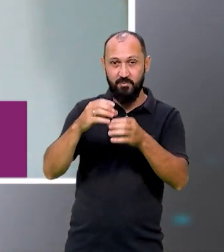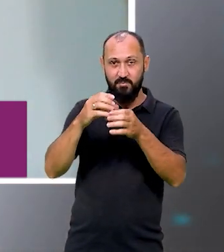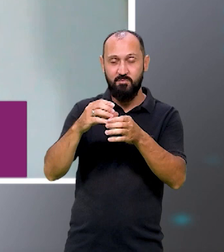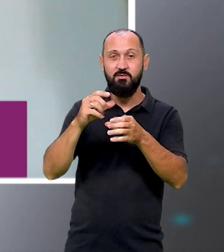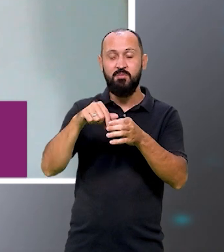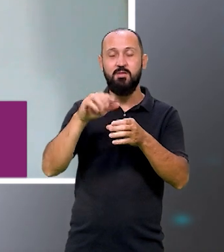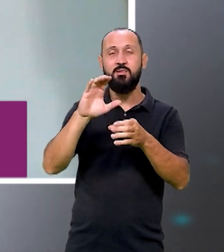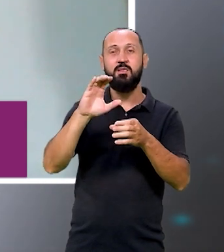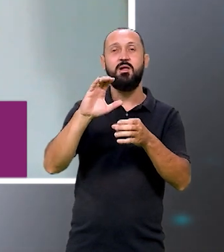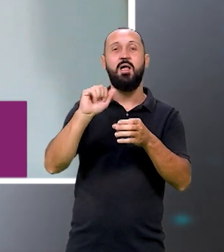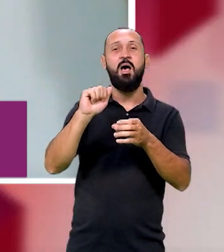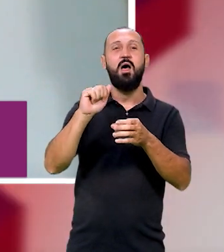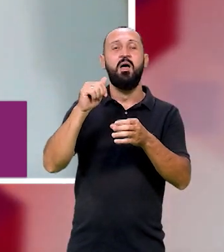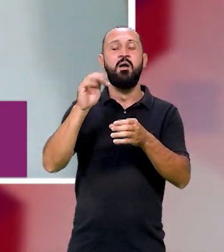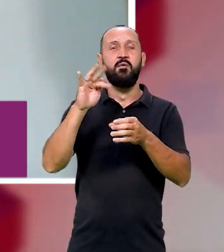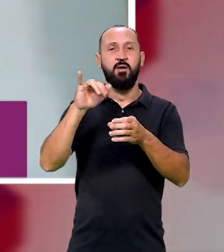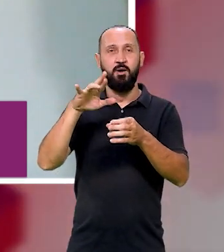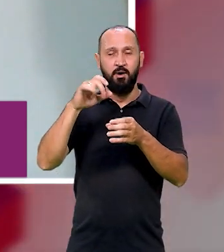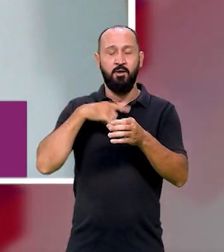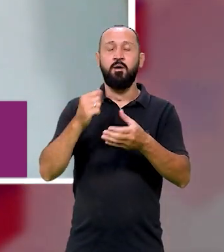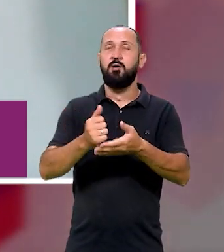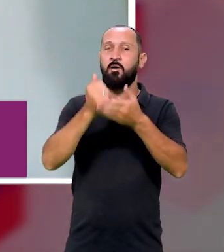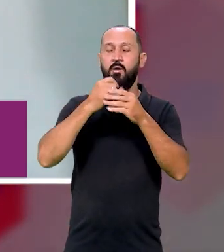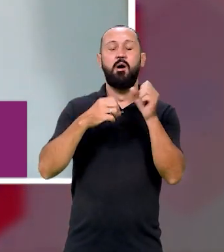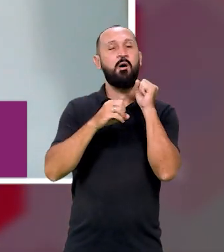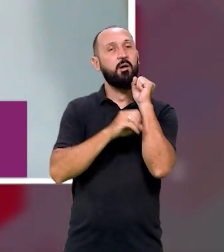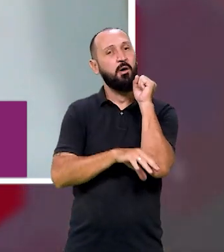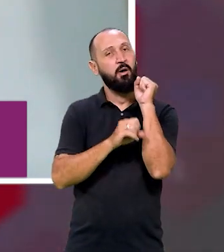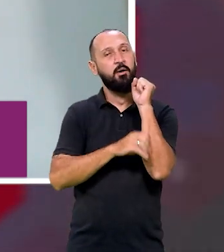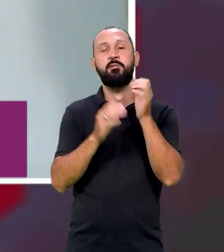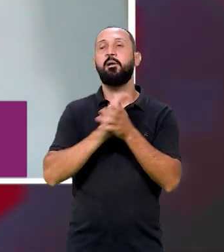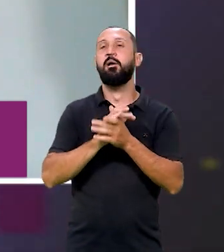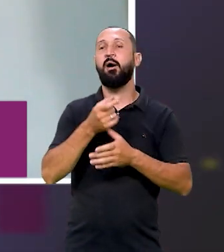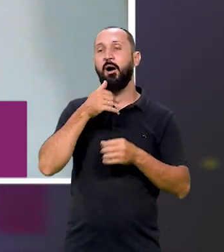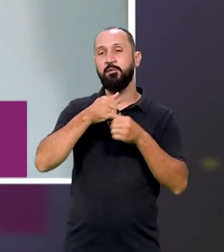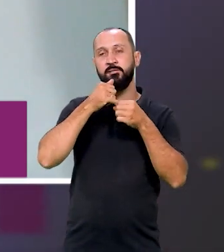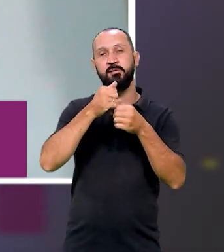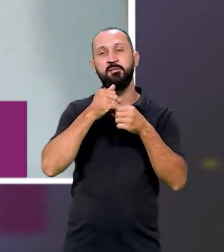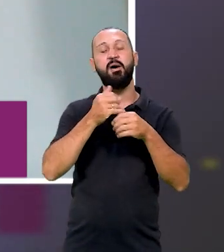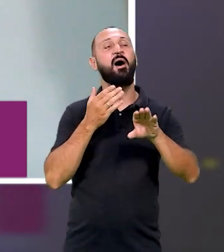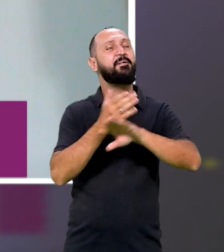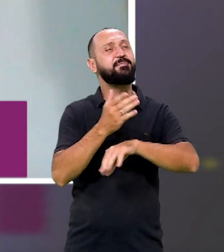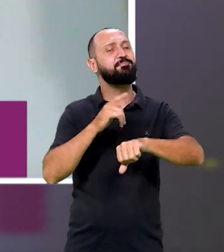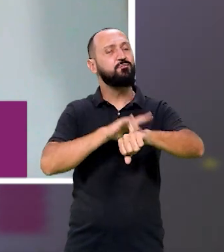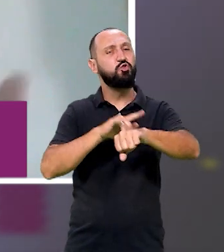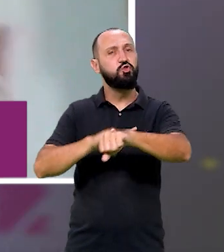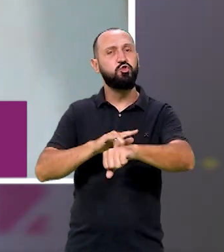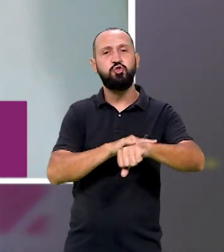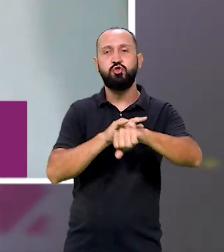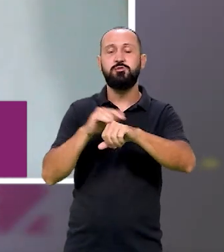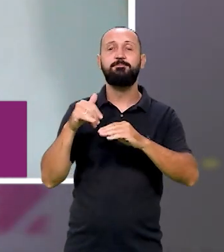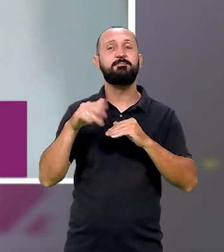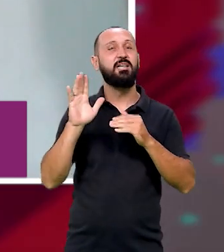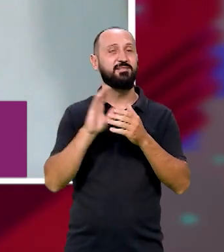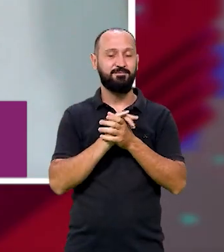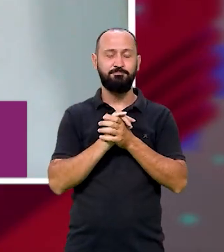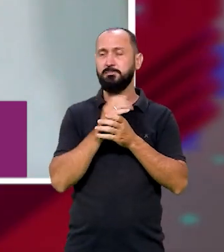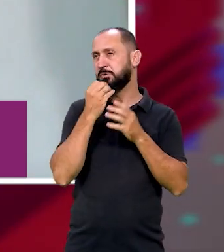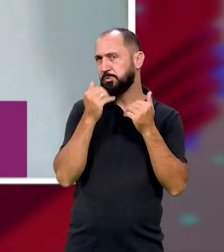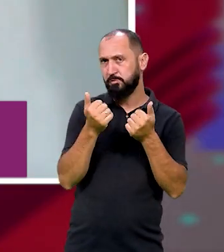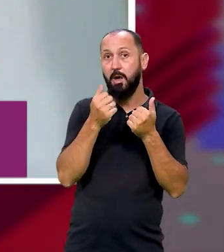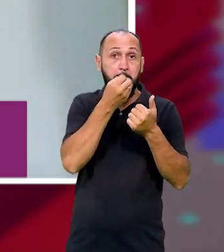ela contém cafeína e ela é diurético, então pode prestar atenção. Quando a pessoa toma tereré, ela vai muito mais ao